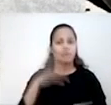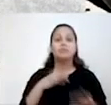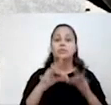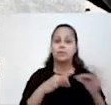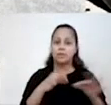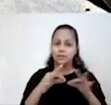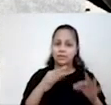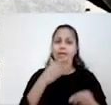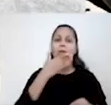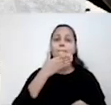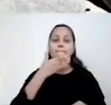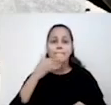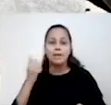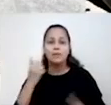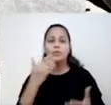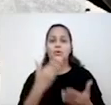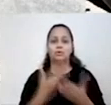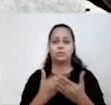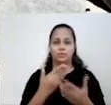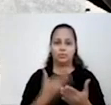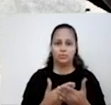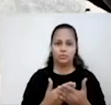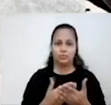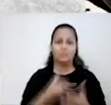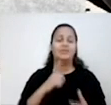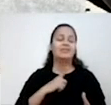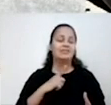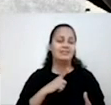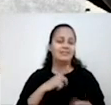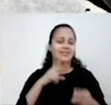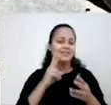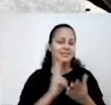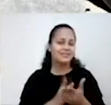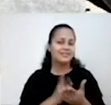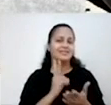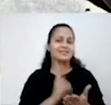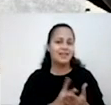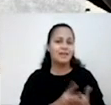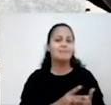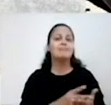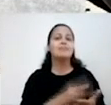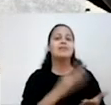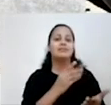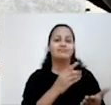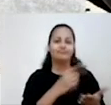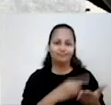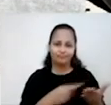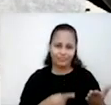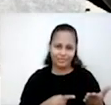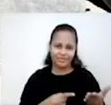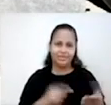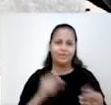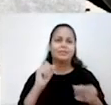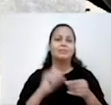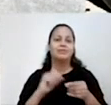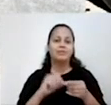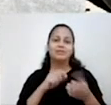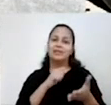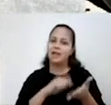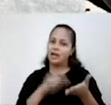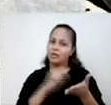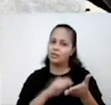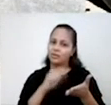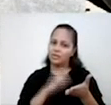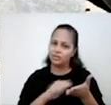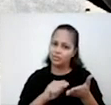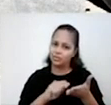vocês organizarem melhor esse estudo, ter sempre ao lado um caderno para que vocês possam fazer anotações sobre as